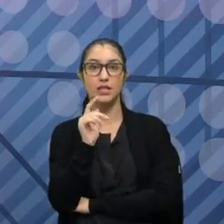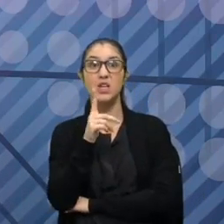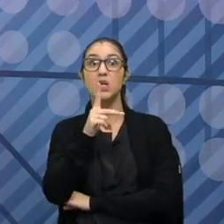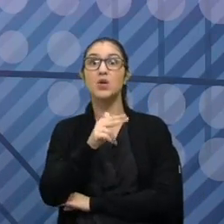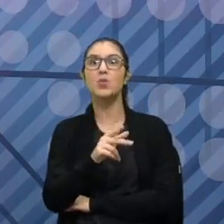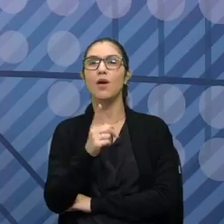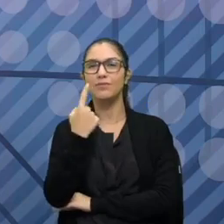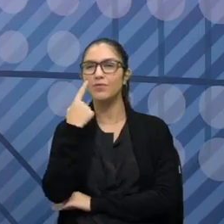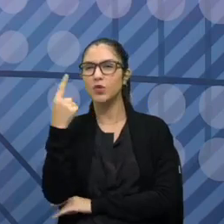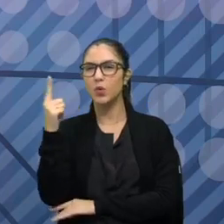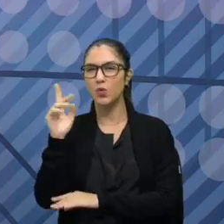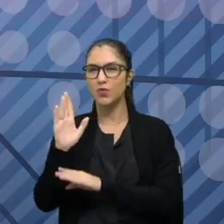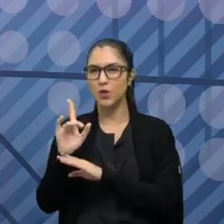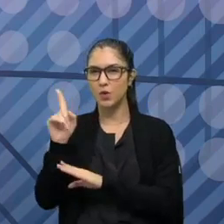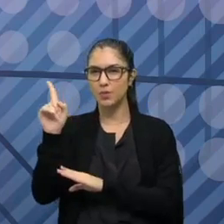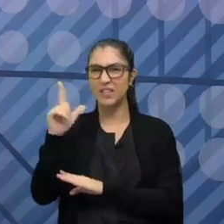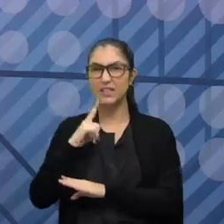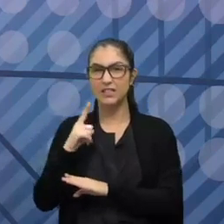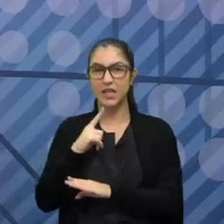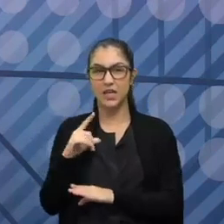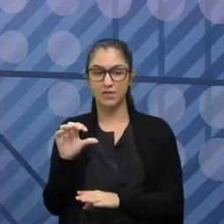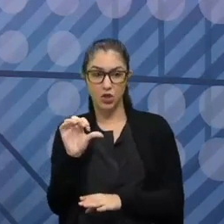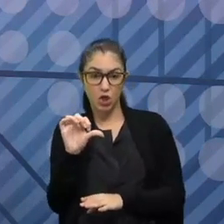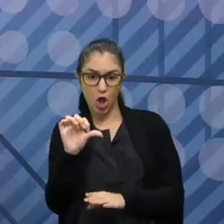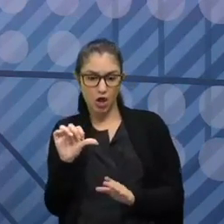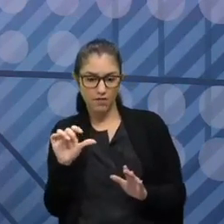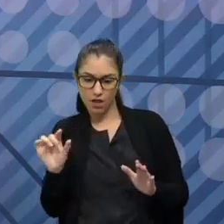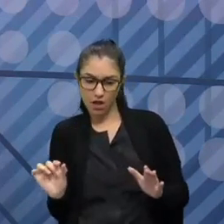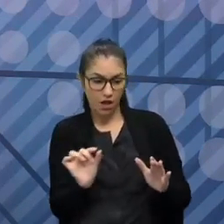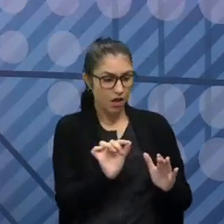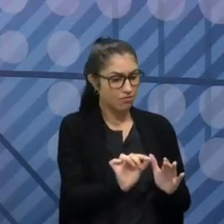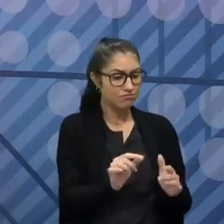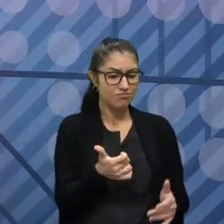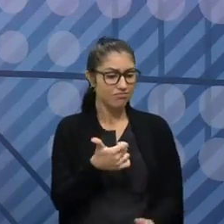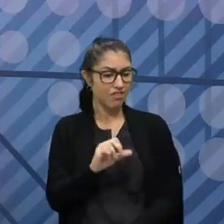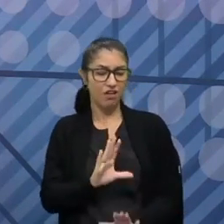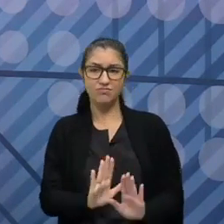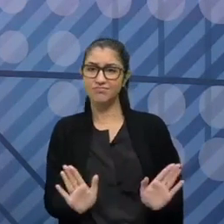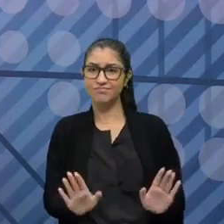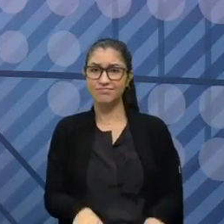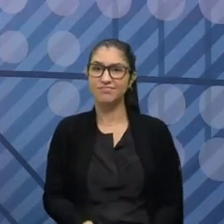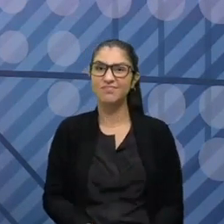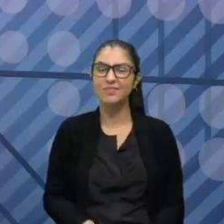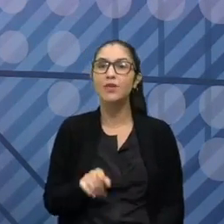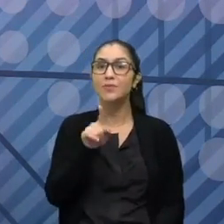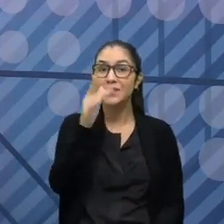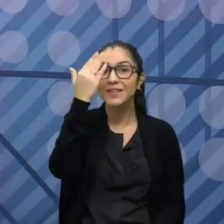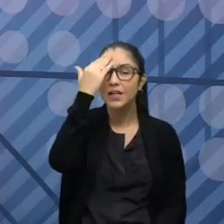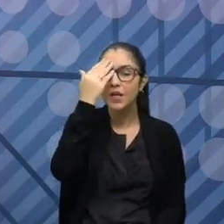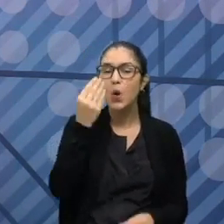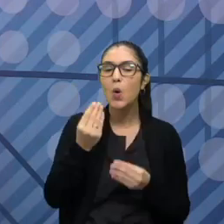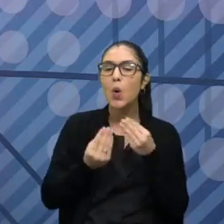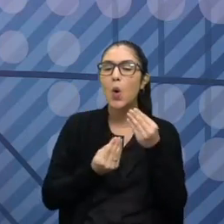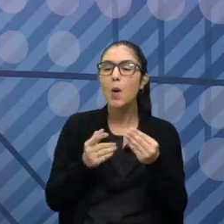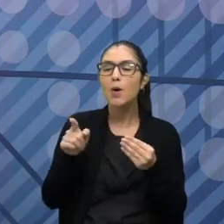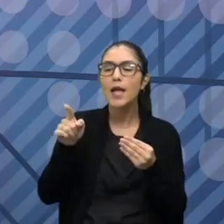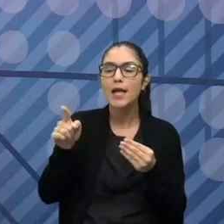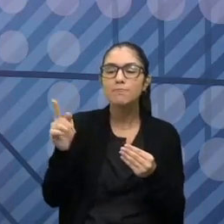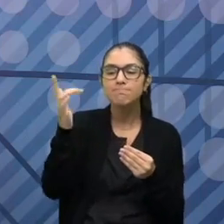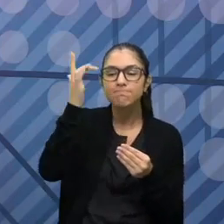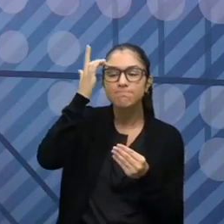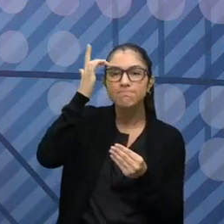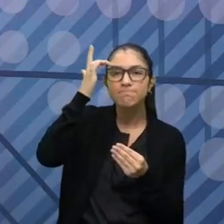aquele que nós vimos no filme, que tinha 9, colocou mais 1, pronto, ficou 10. E aí você vai entendendo como que está